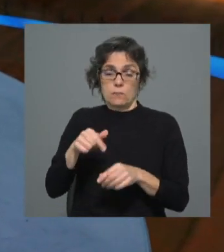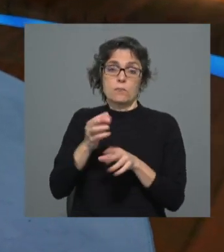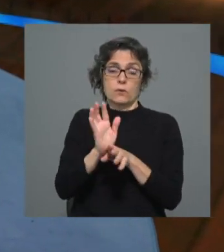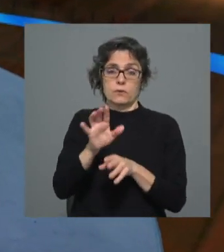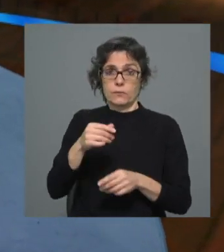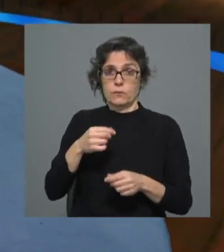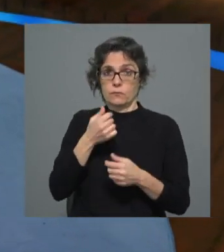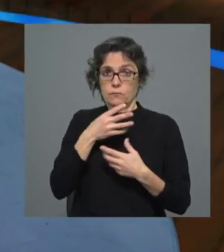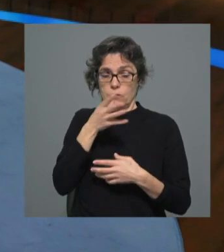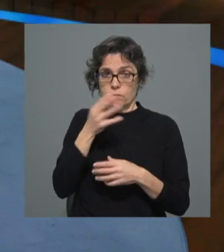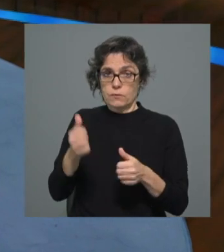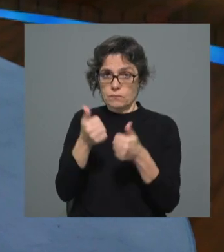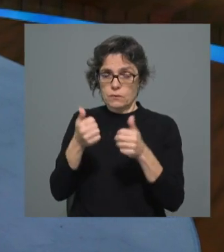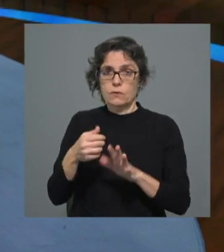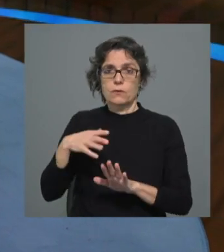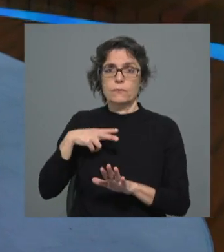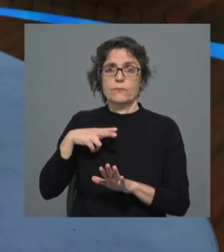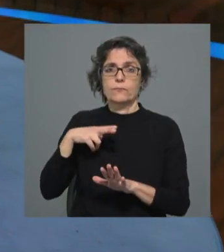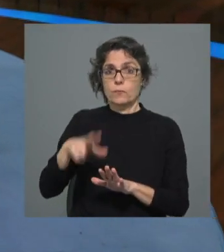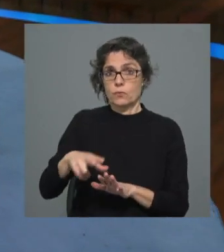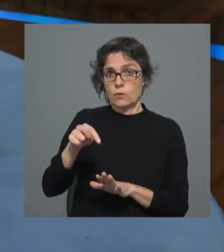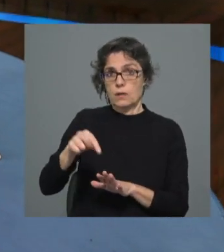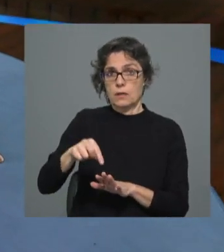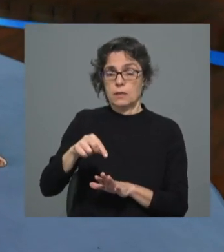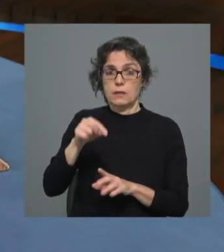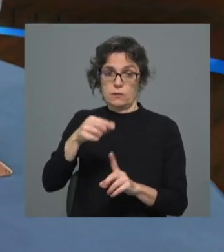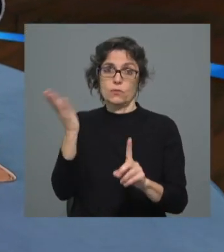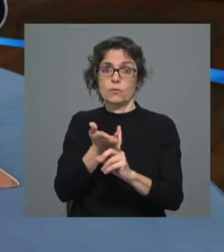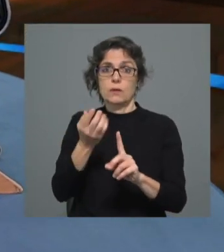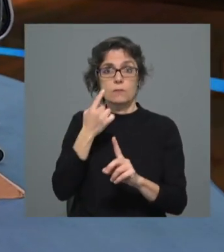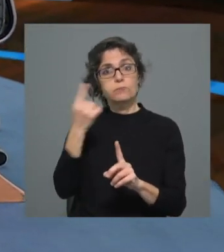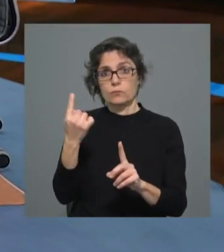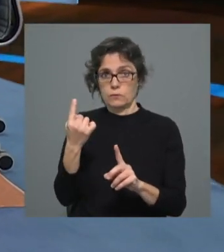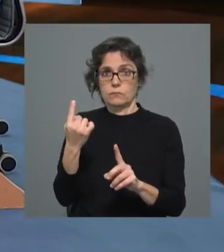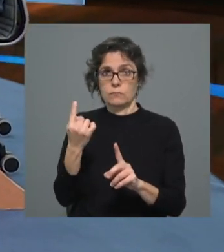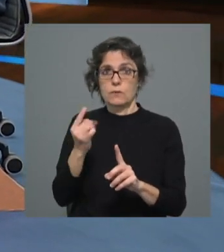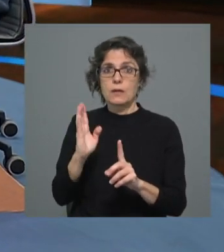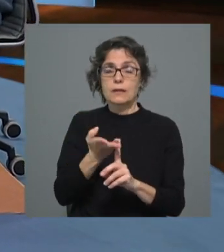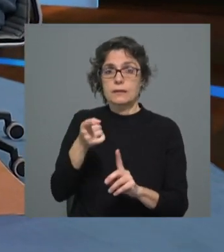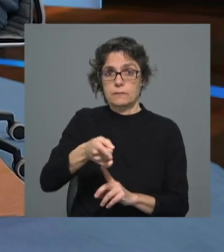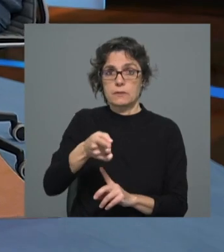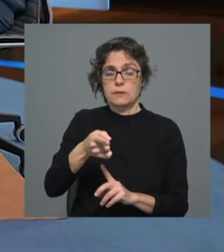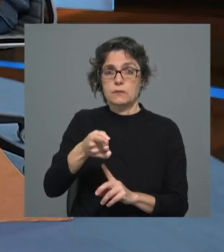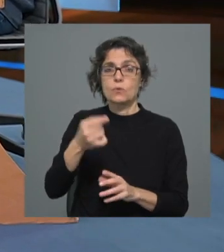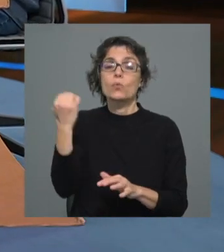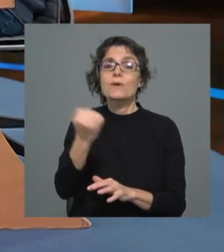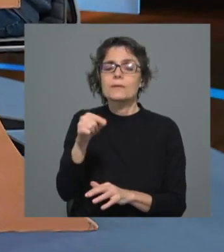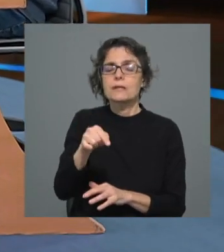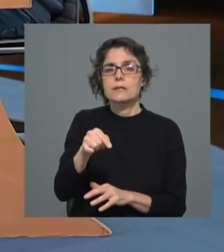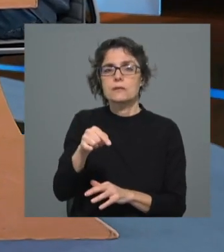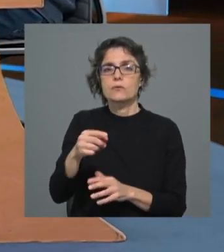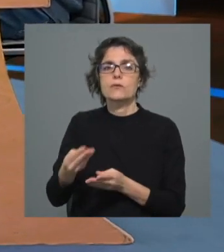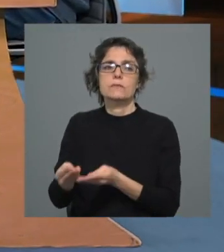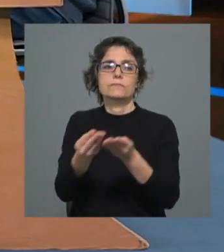entendem que, enfim, sendo um crime público, convém efetivamente que ele tem de ser entregue também à Justiça Civil.